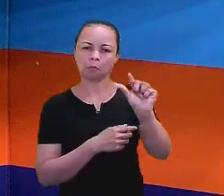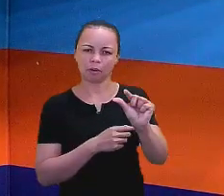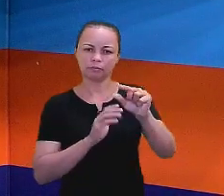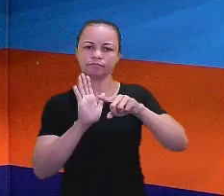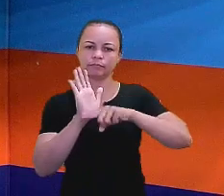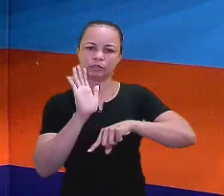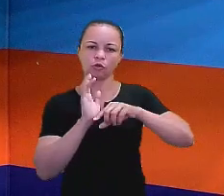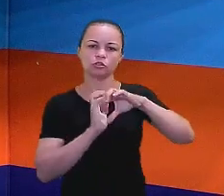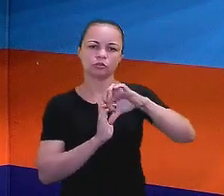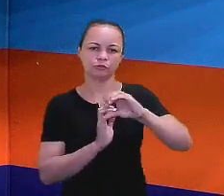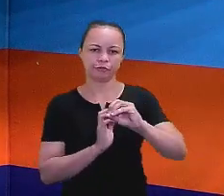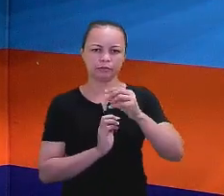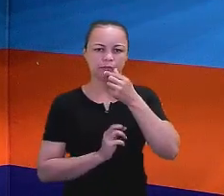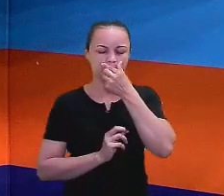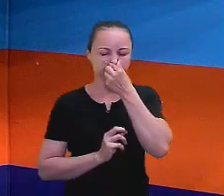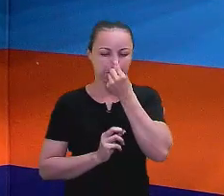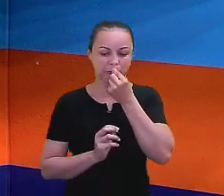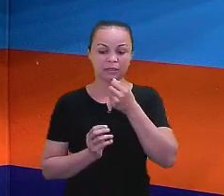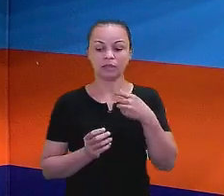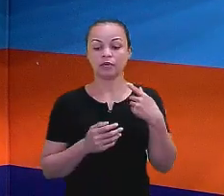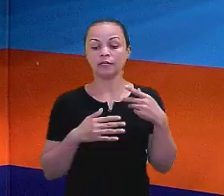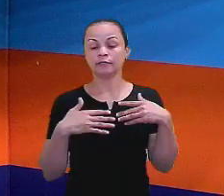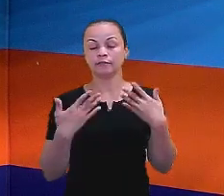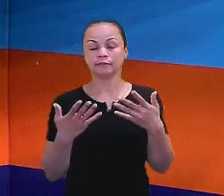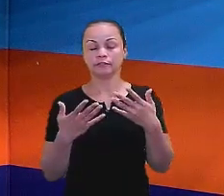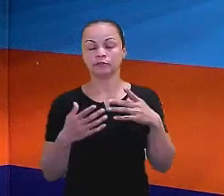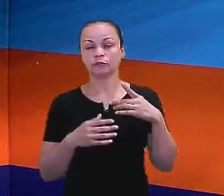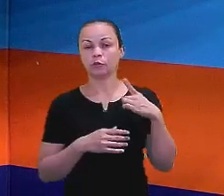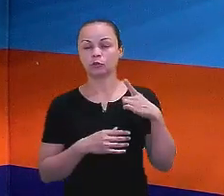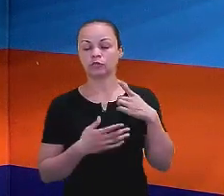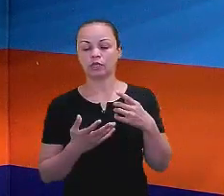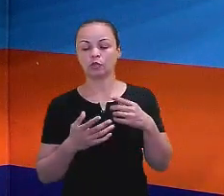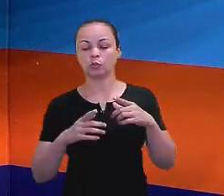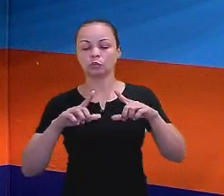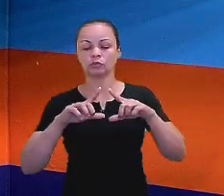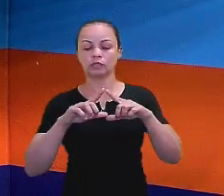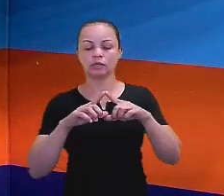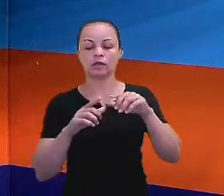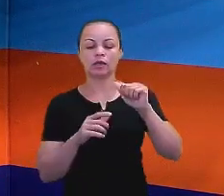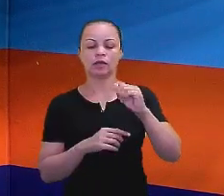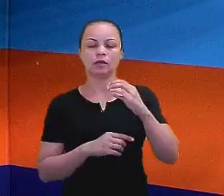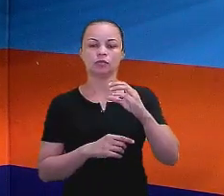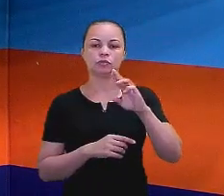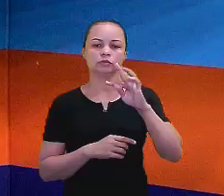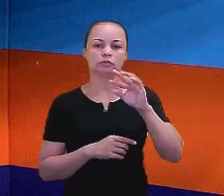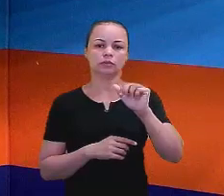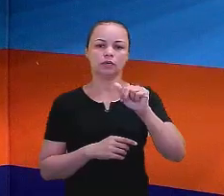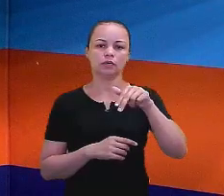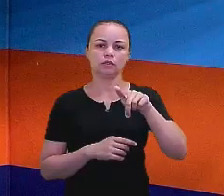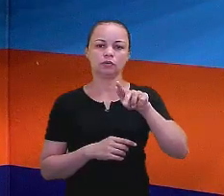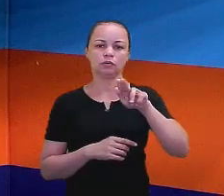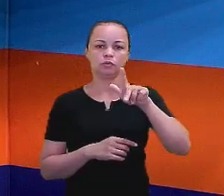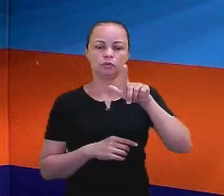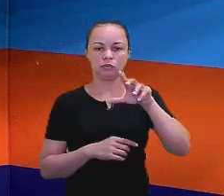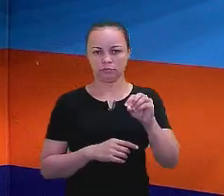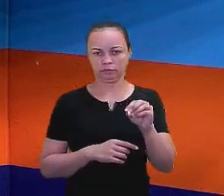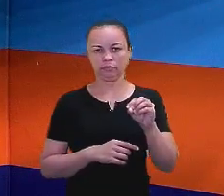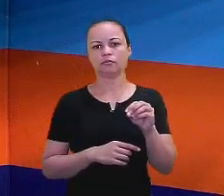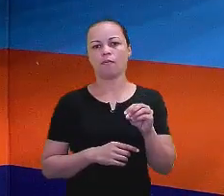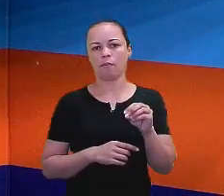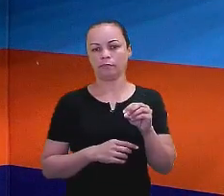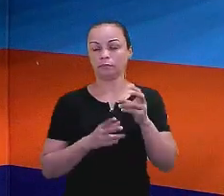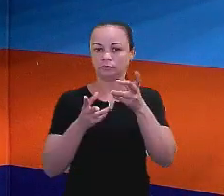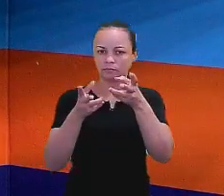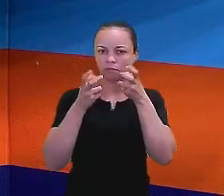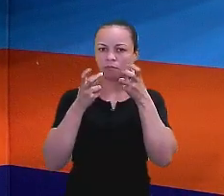que 90 graus. Então, eu tenho aqui um triângulo acutângulo. Ó, o nome já diz, ó, gente. Então,